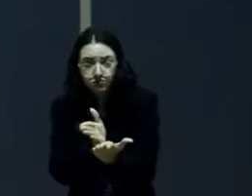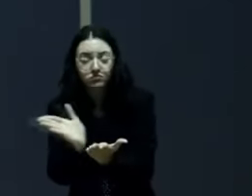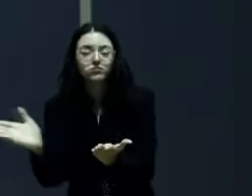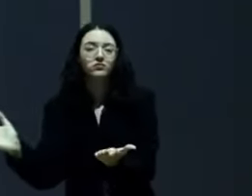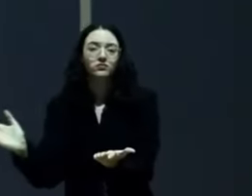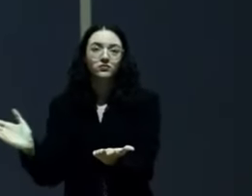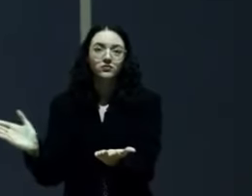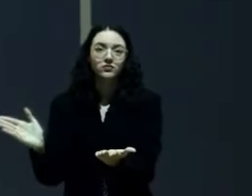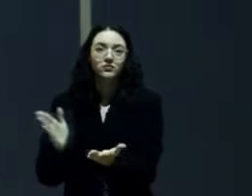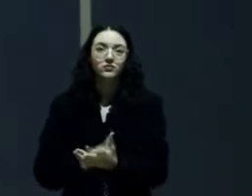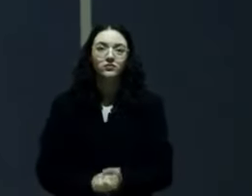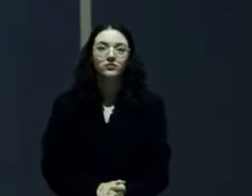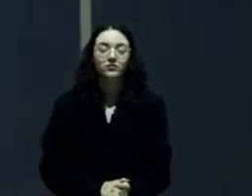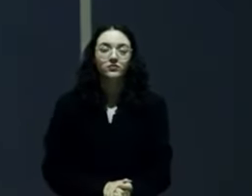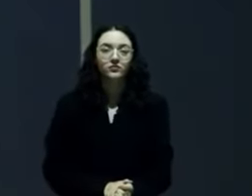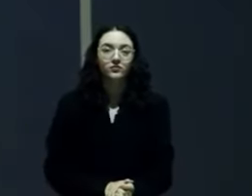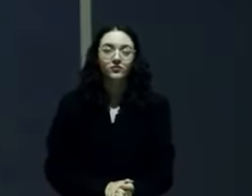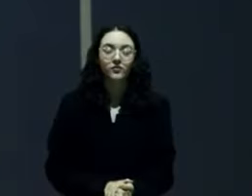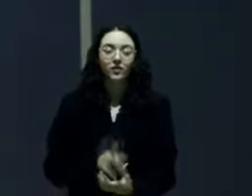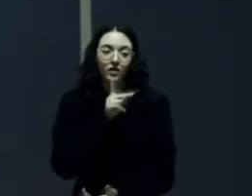E Paulo chama a atenção deles.